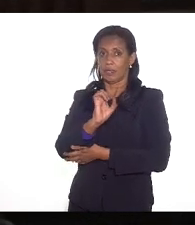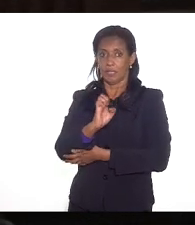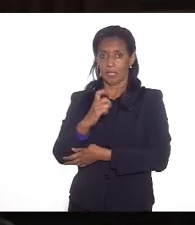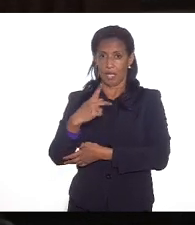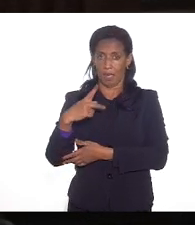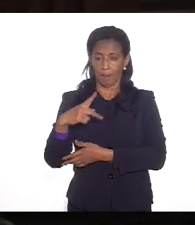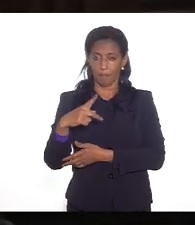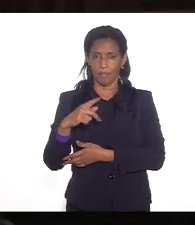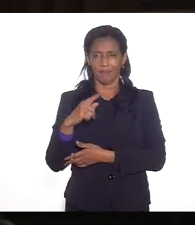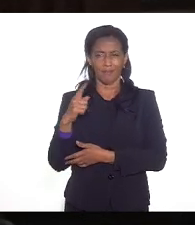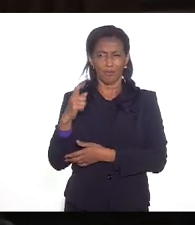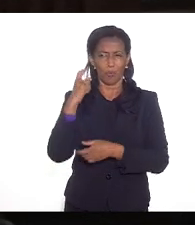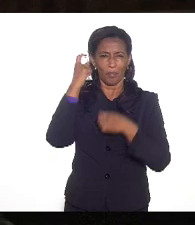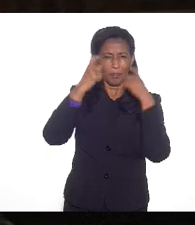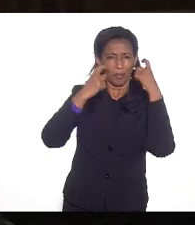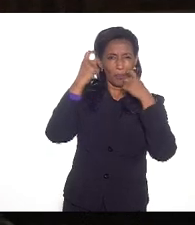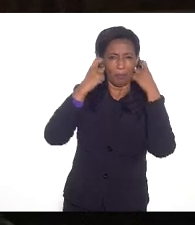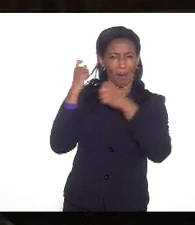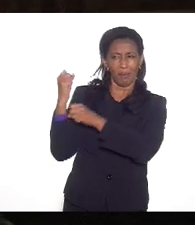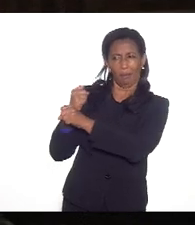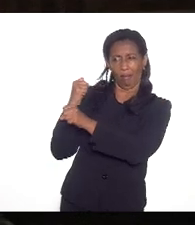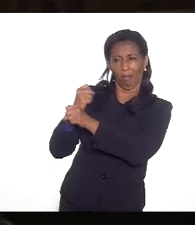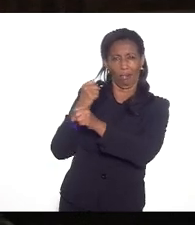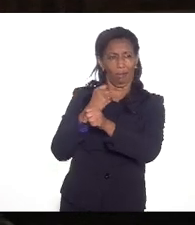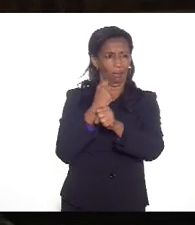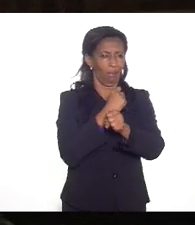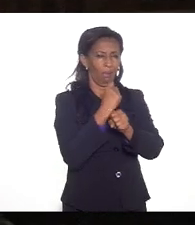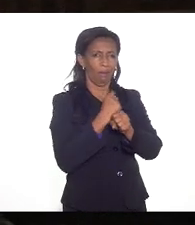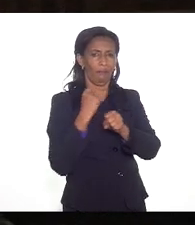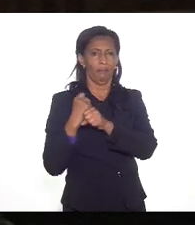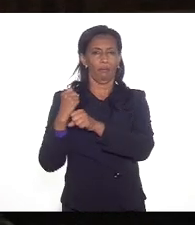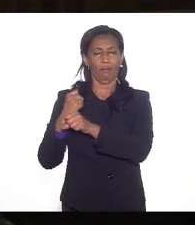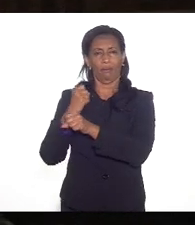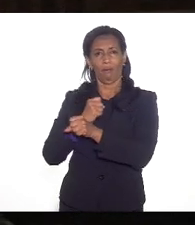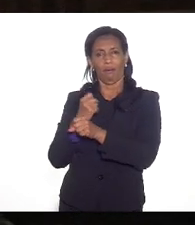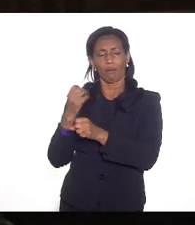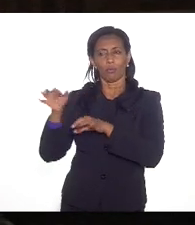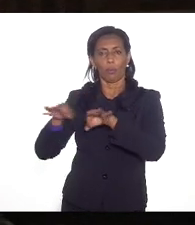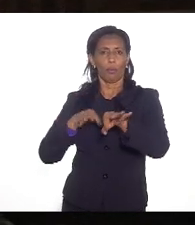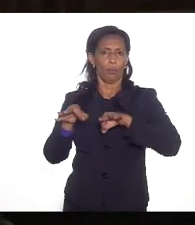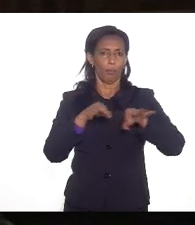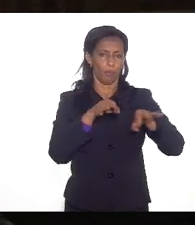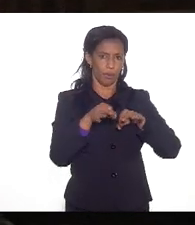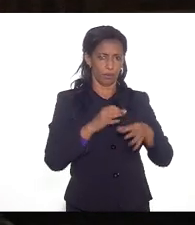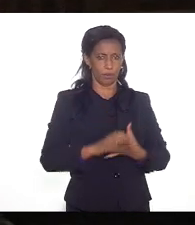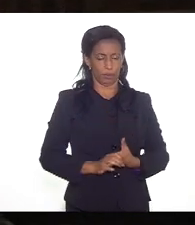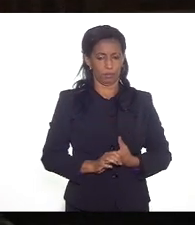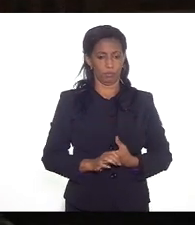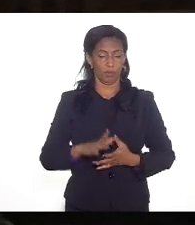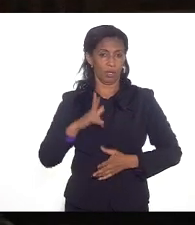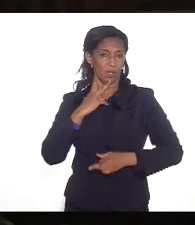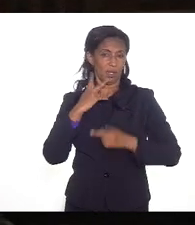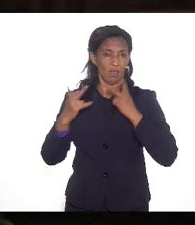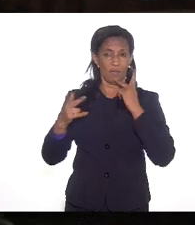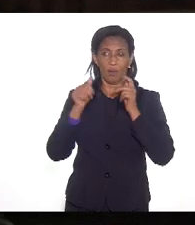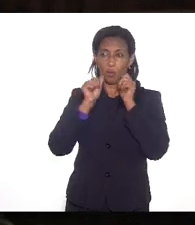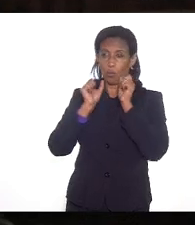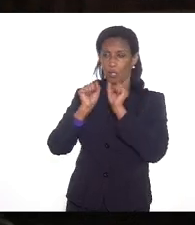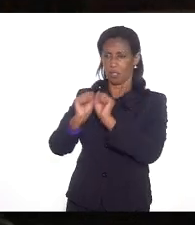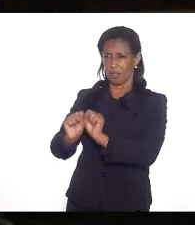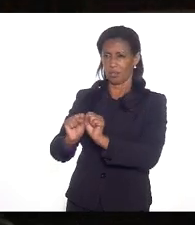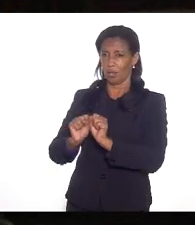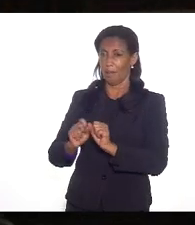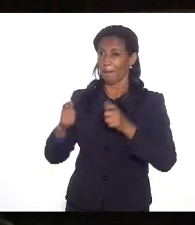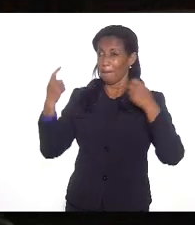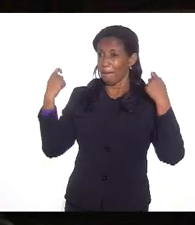e ficou preocupado com o andamento das obras em andamento do projeto e falou assim para uma pessoa olha